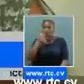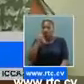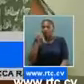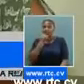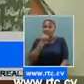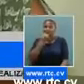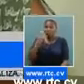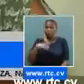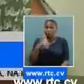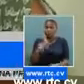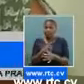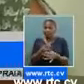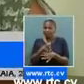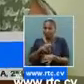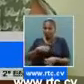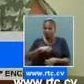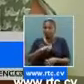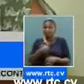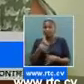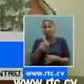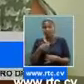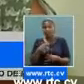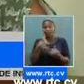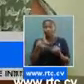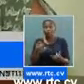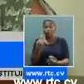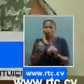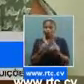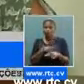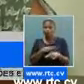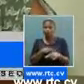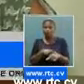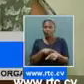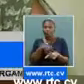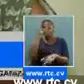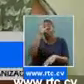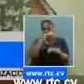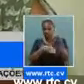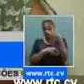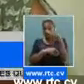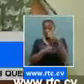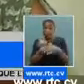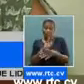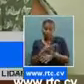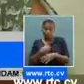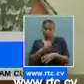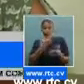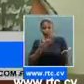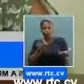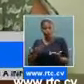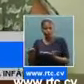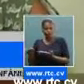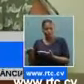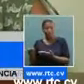o nosso país com a nossa ia e foi que depois de algum tempo embaixada enviou nos um convite